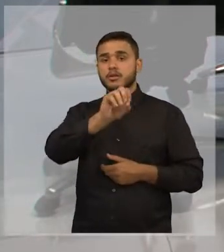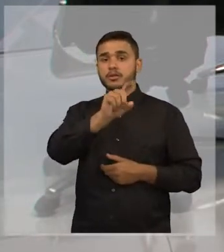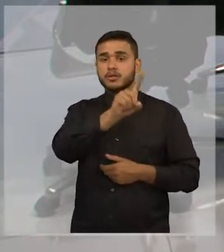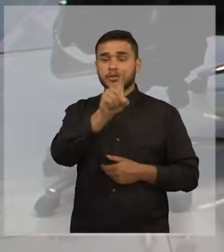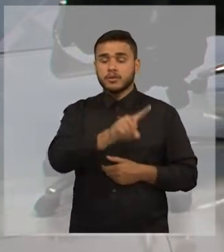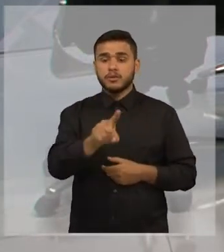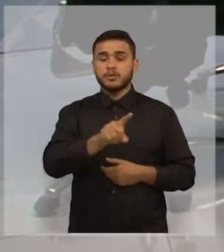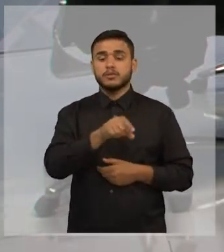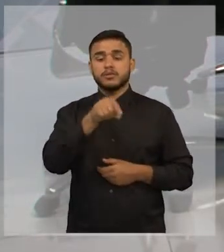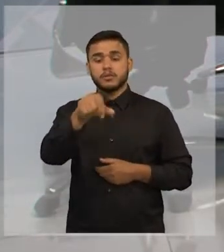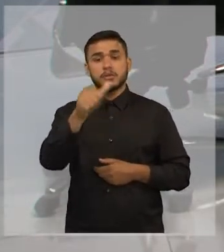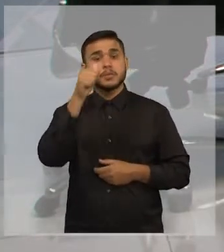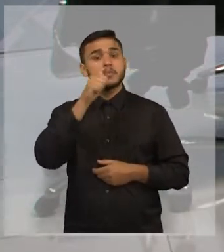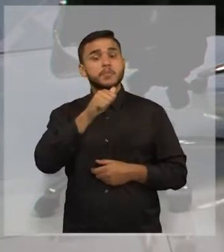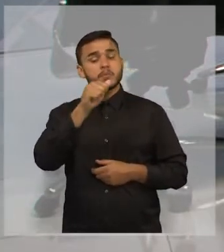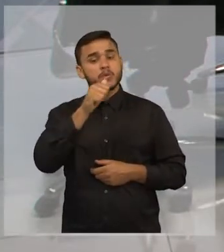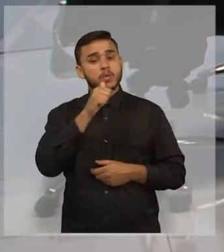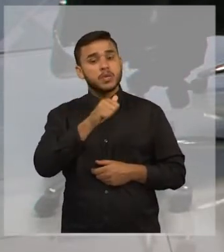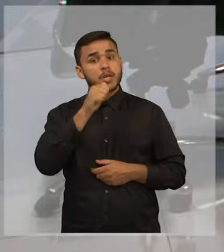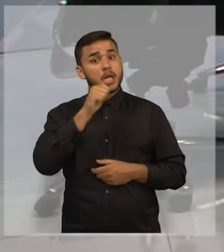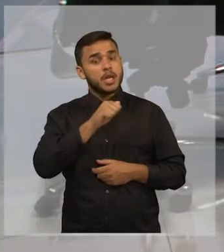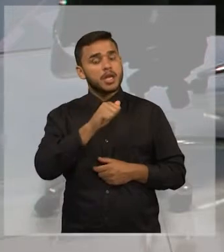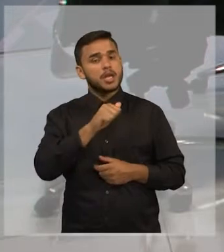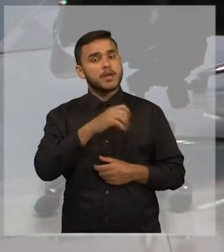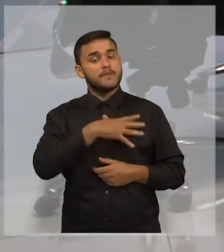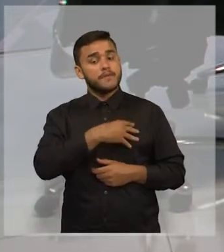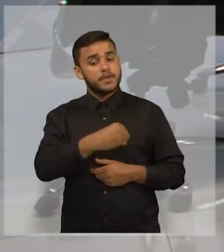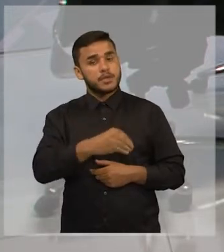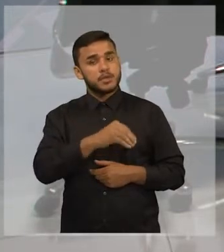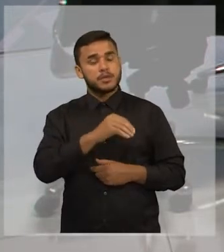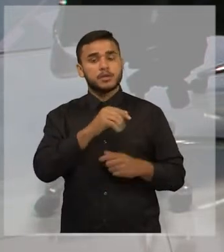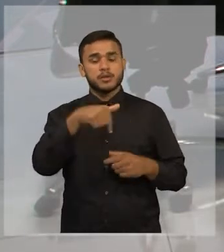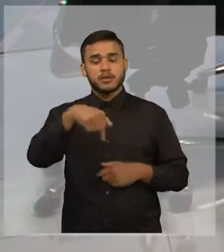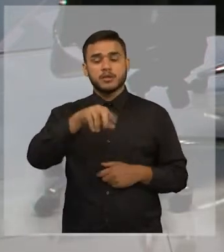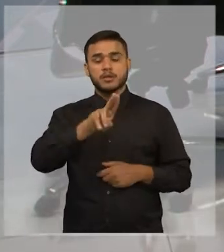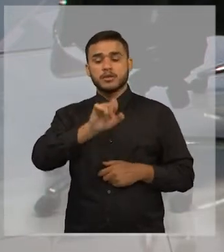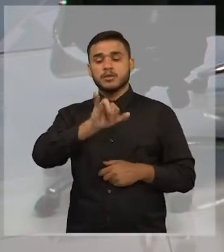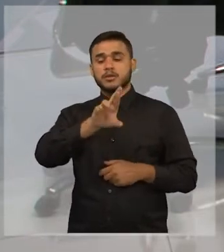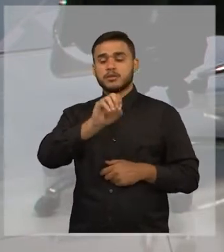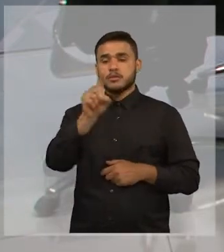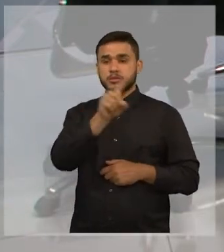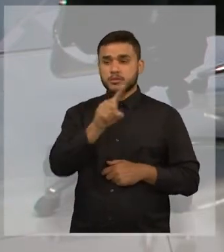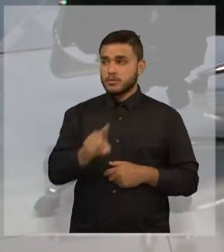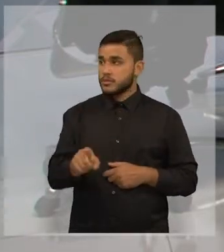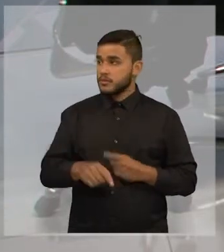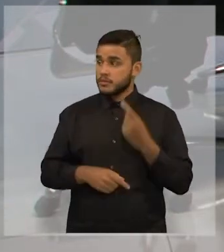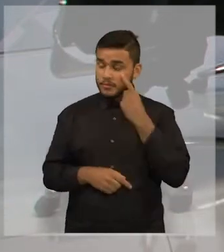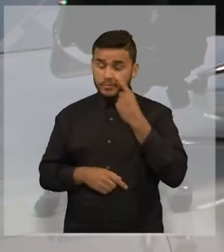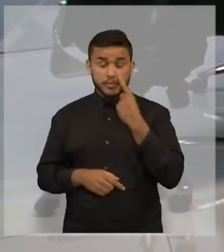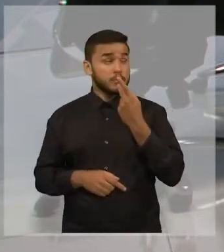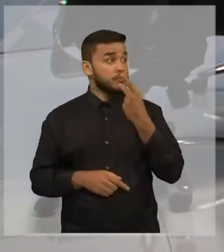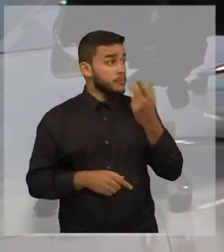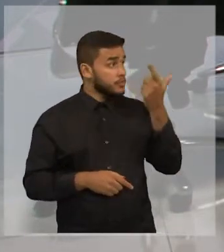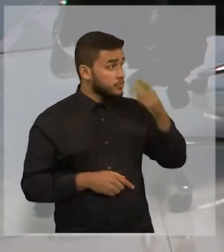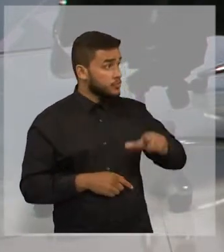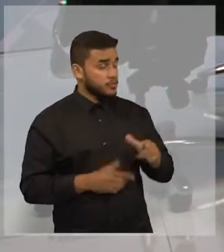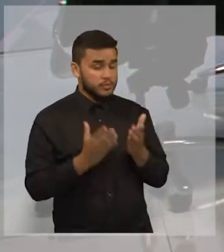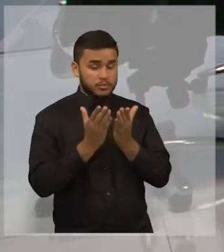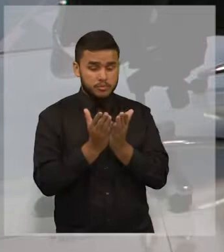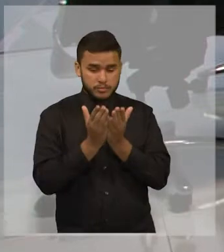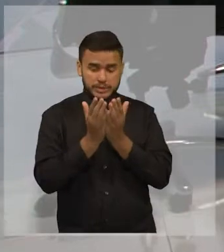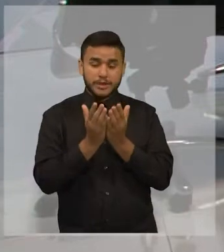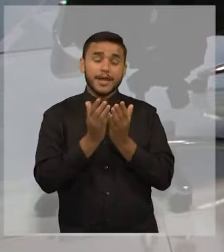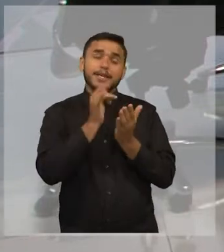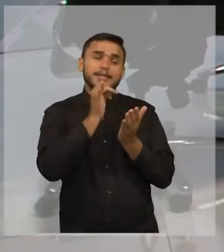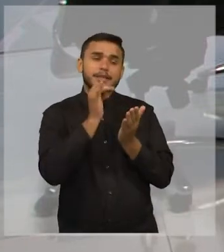mulher do Queiroz, as filhas do Queiroz. A ex-mulher do próprio... Eu vou repetir o meu argumento. Nós estamos num navio desgovernado,